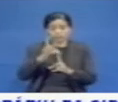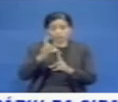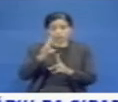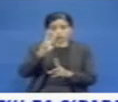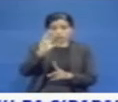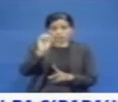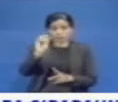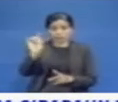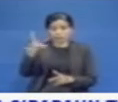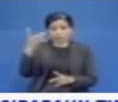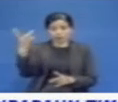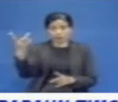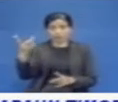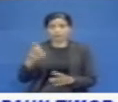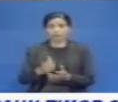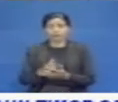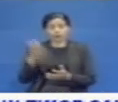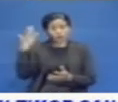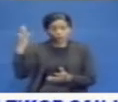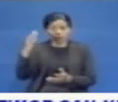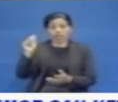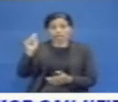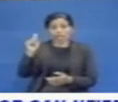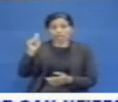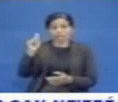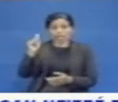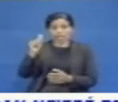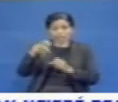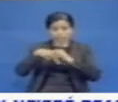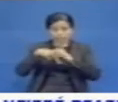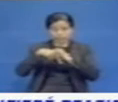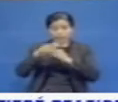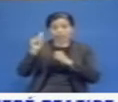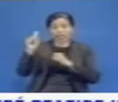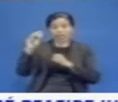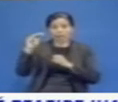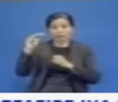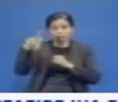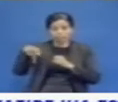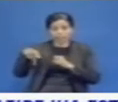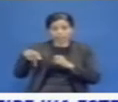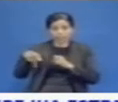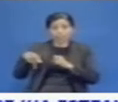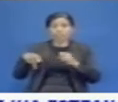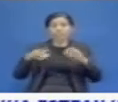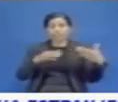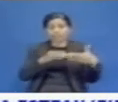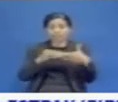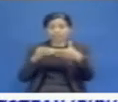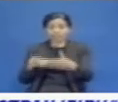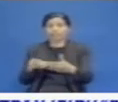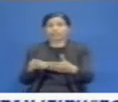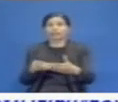2018 e em pena tempo e a transição se o décimo maior orçamento geral do Estado do Nia,